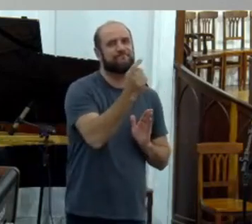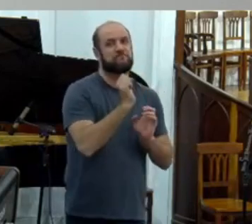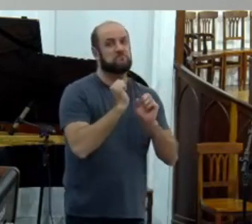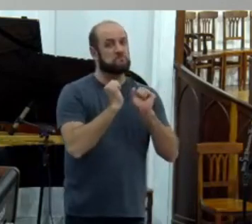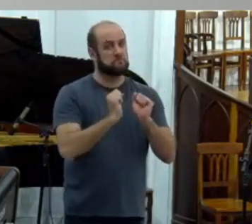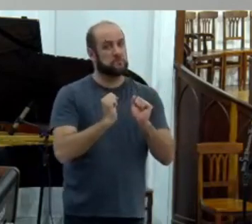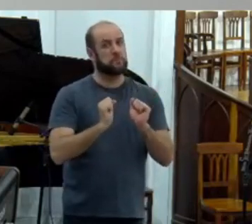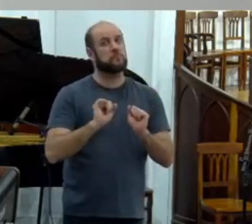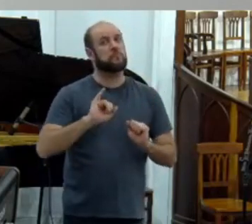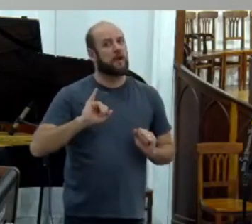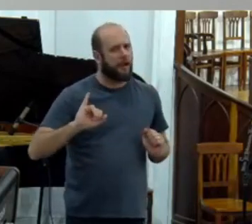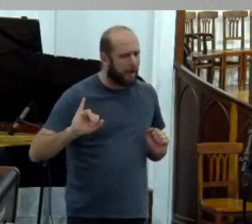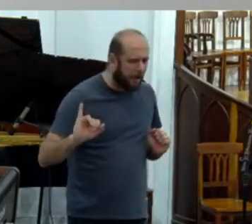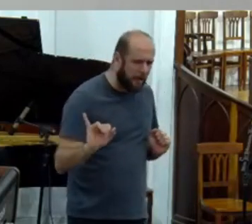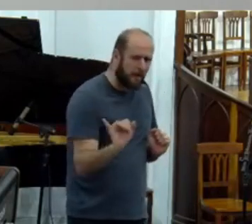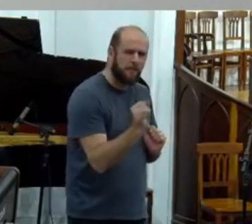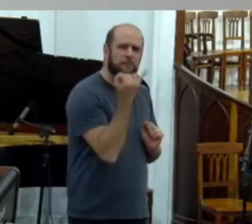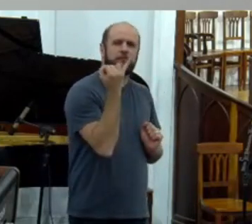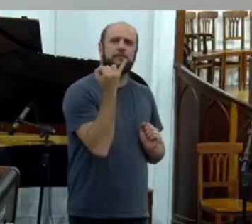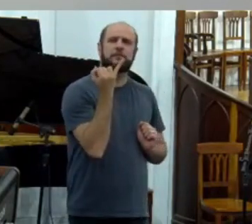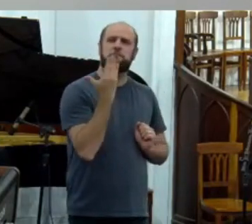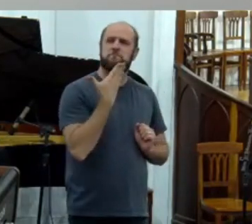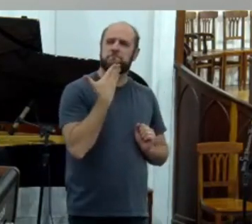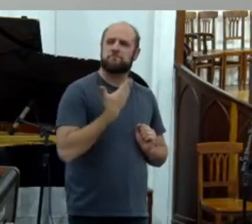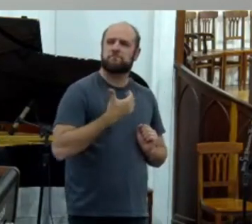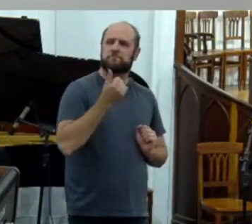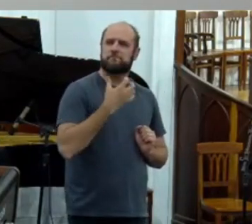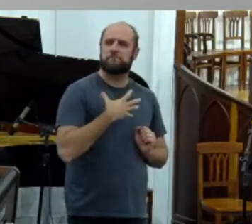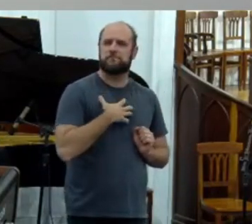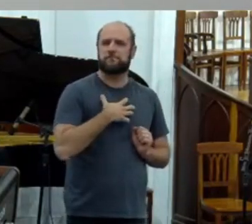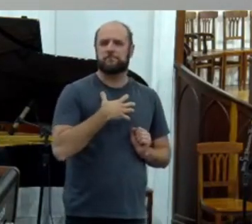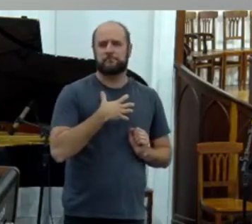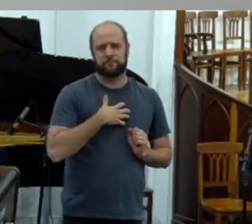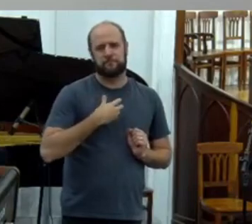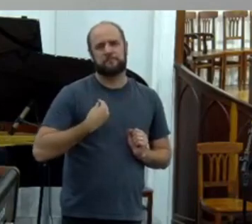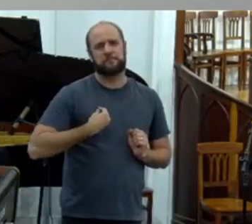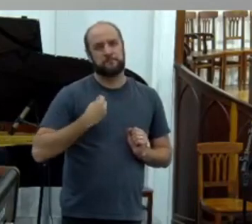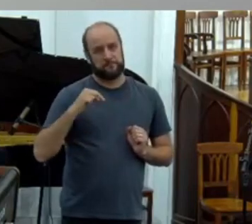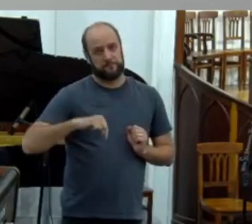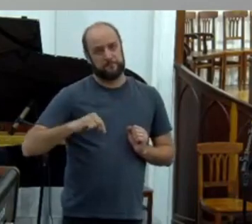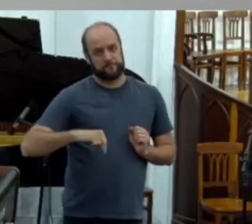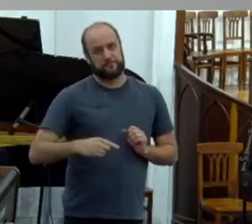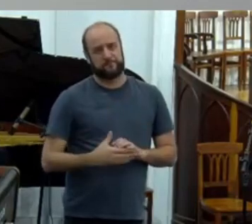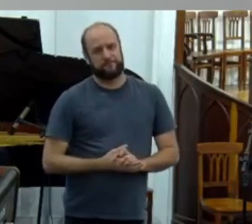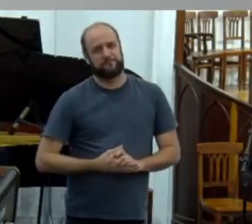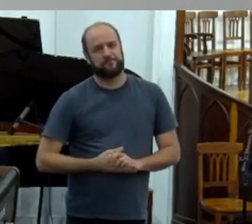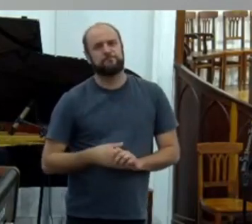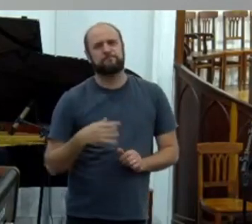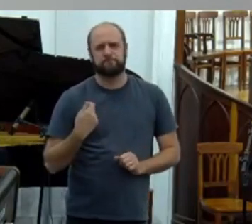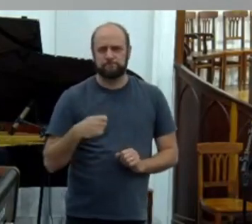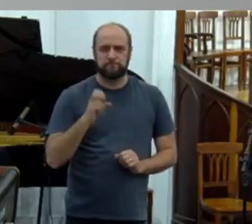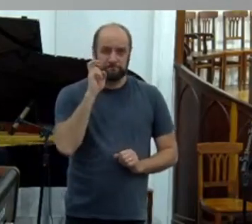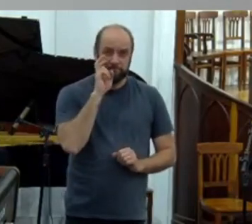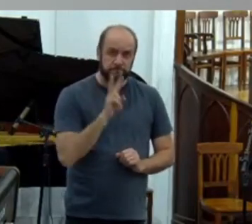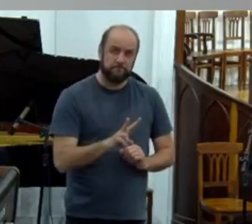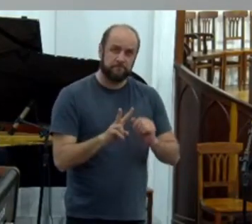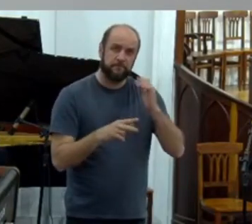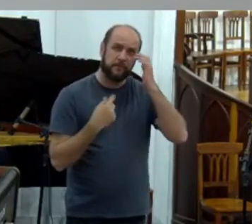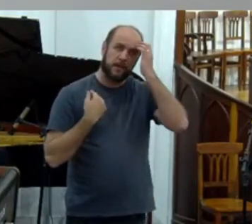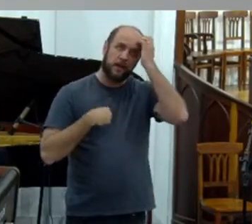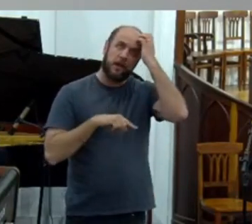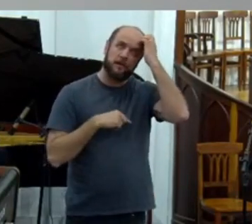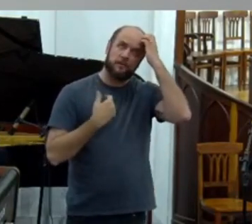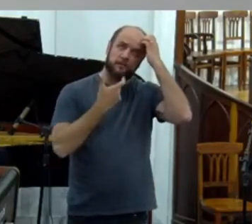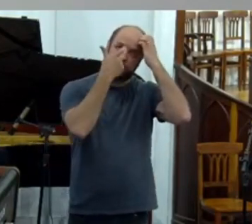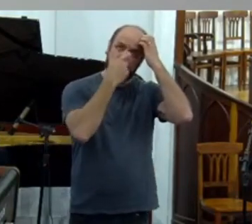então aproveitemos da melhor maneira possível a vida aqui. Nós precisamos enxergar que